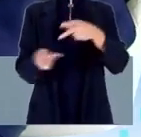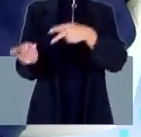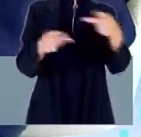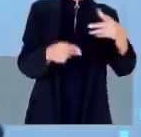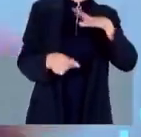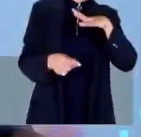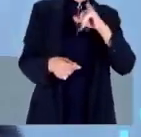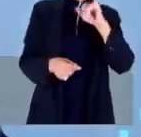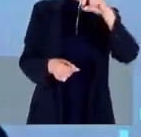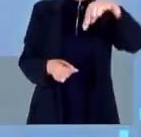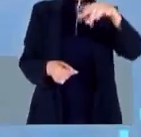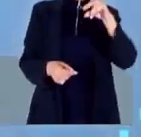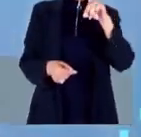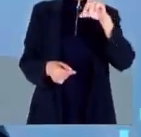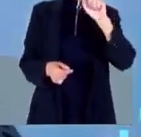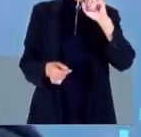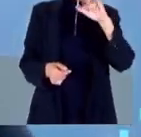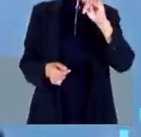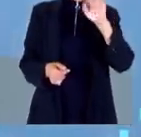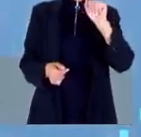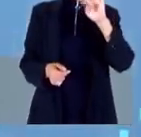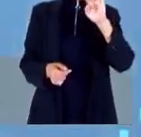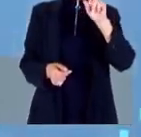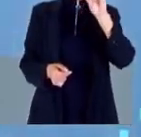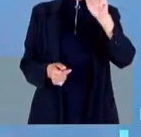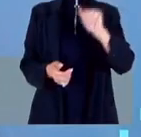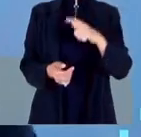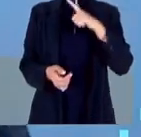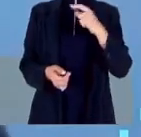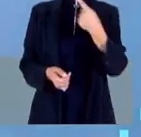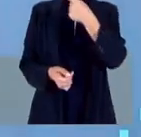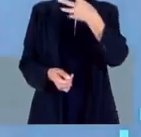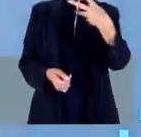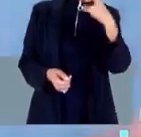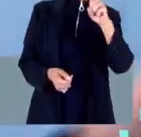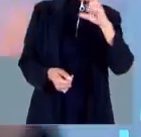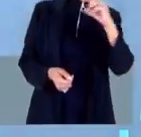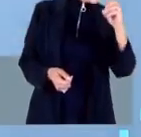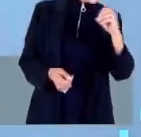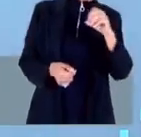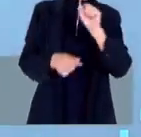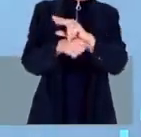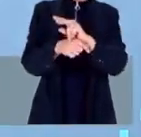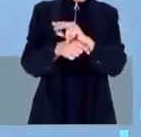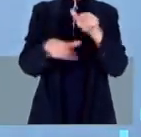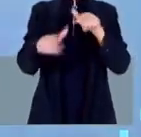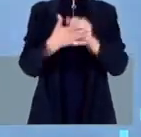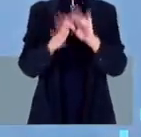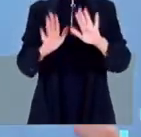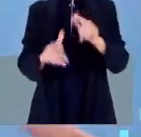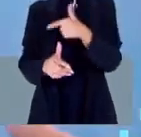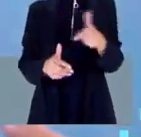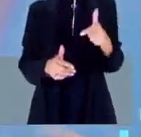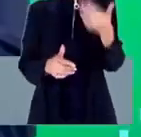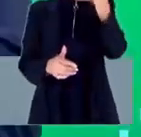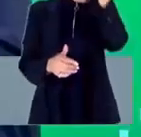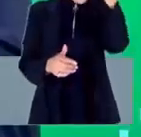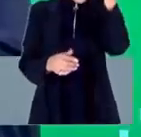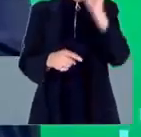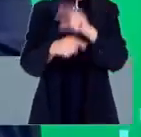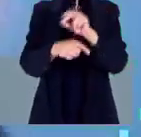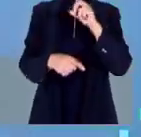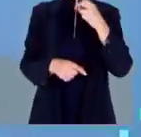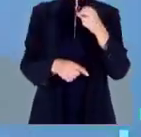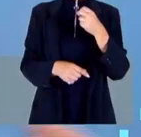o prefeito me falou lá Simone eu tenho mais ou menos 1400.500 vagas de emprego e eu não tenho como dar emprego porque